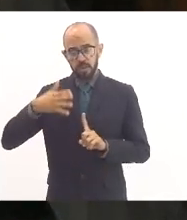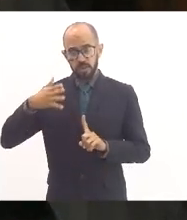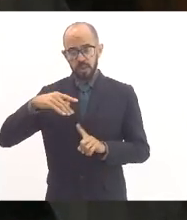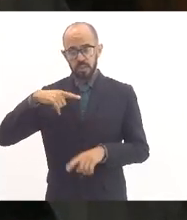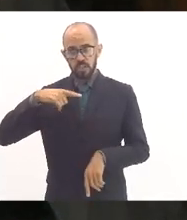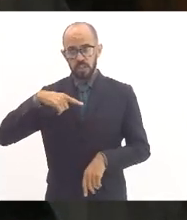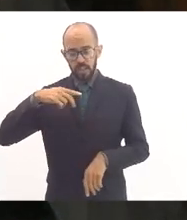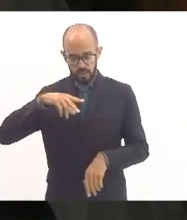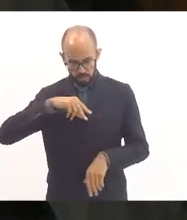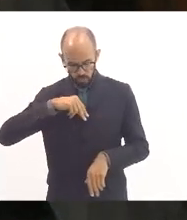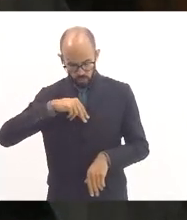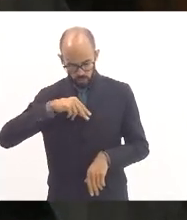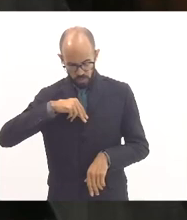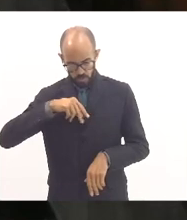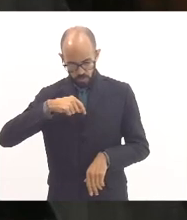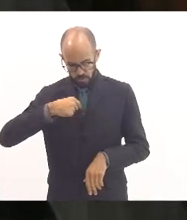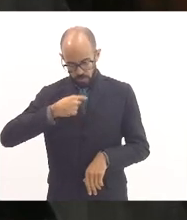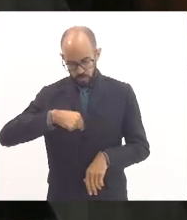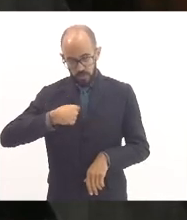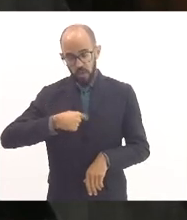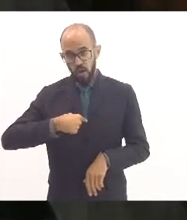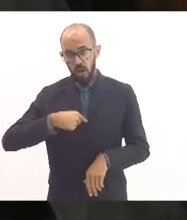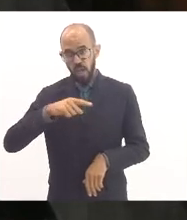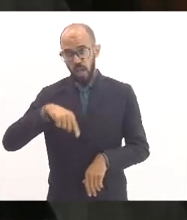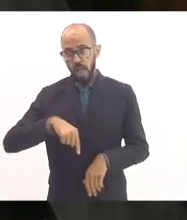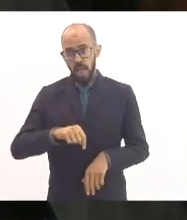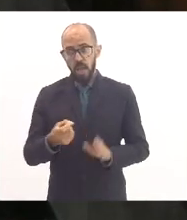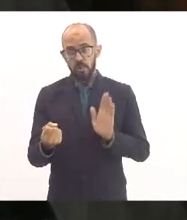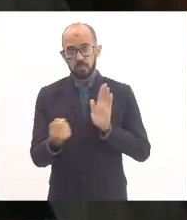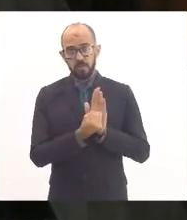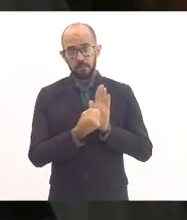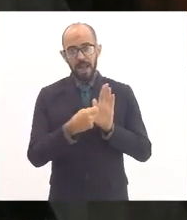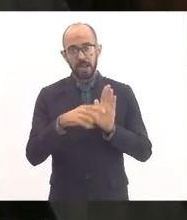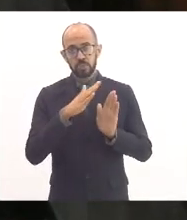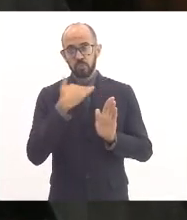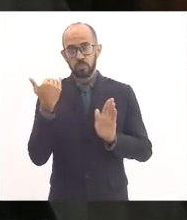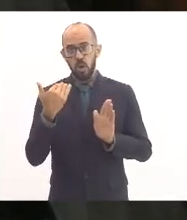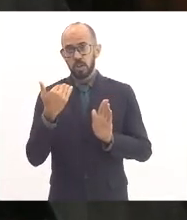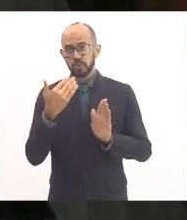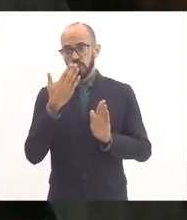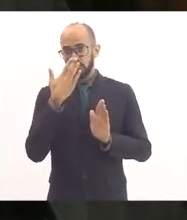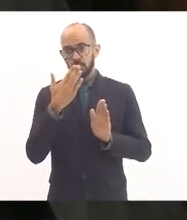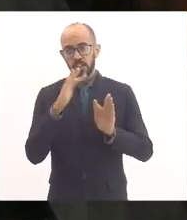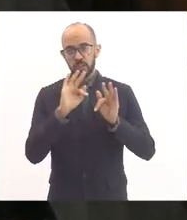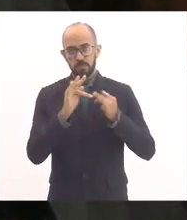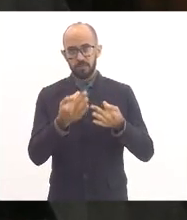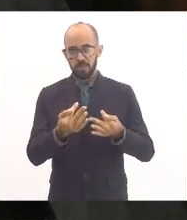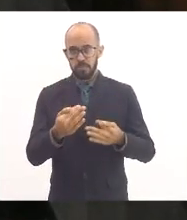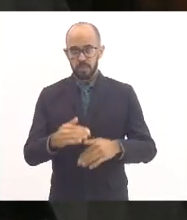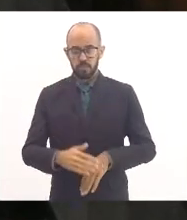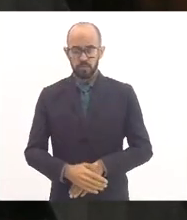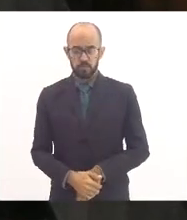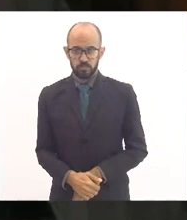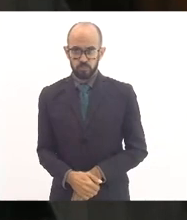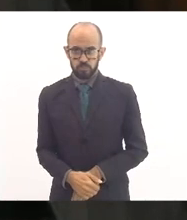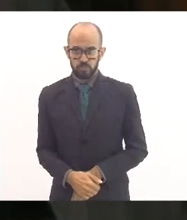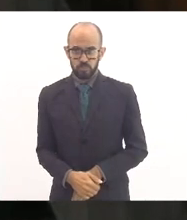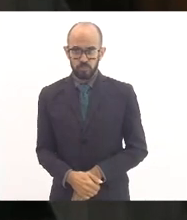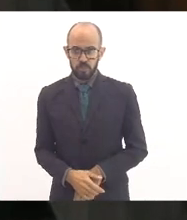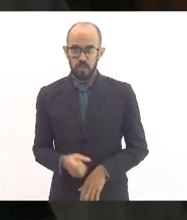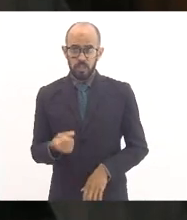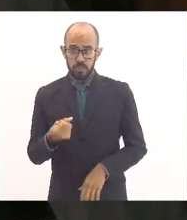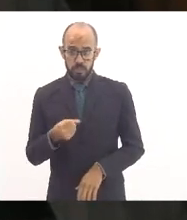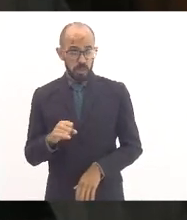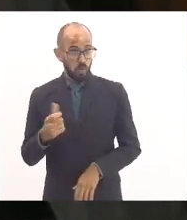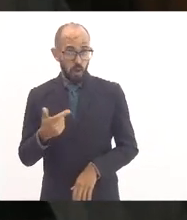isso aqui é uma pena de morte lá na frente da minha família é isso eu não